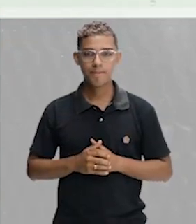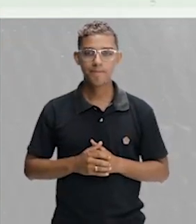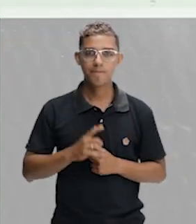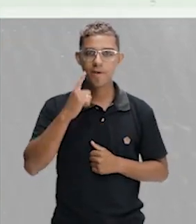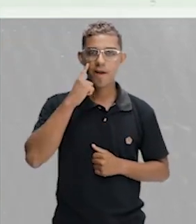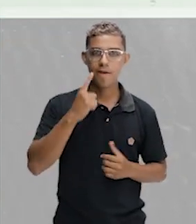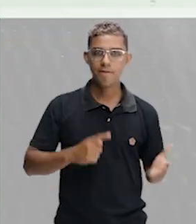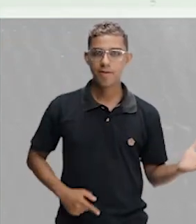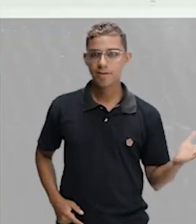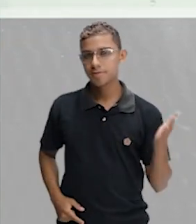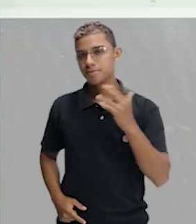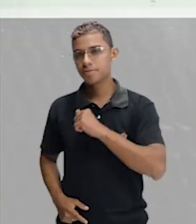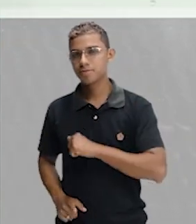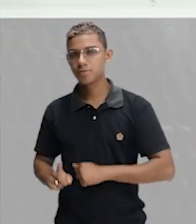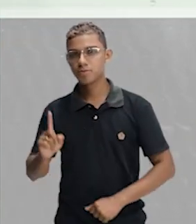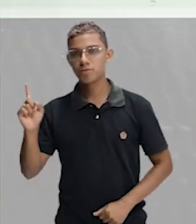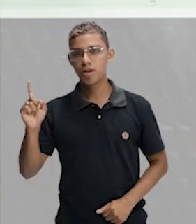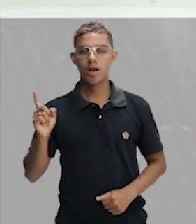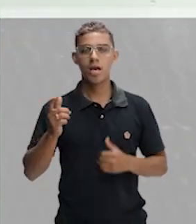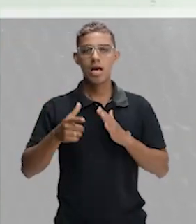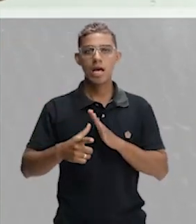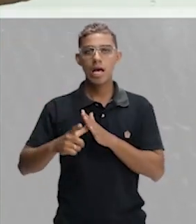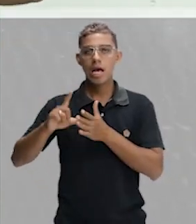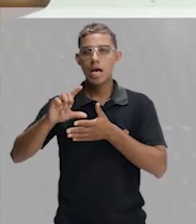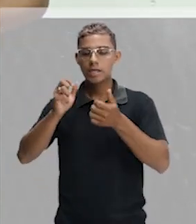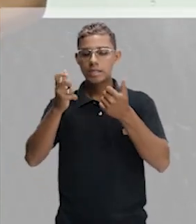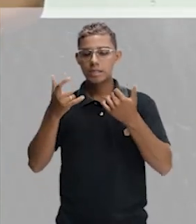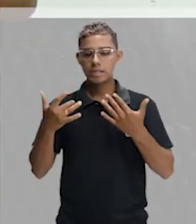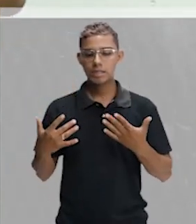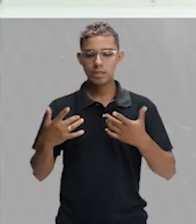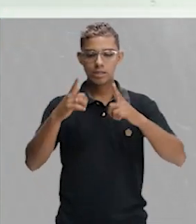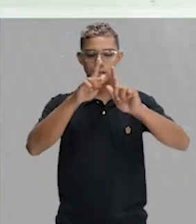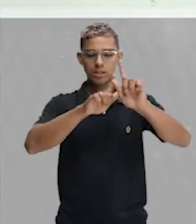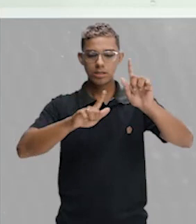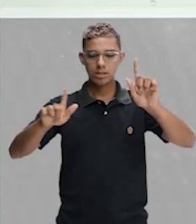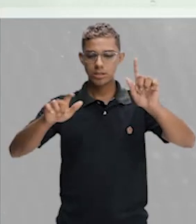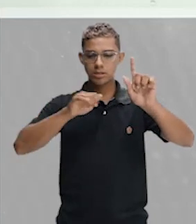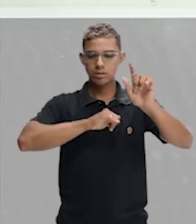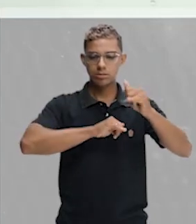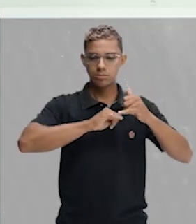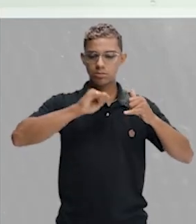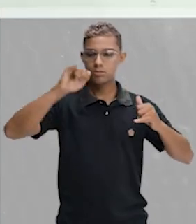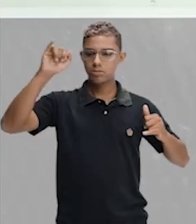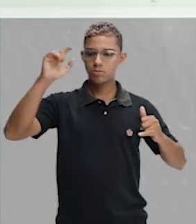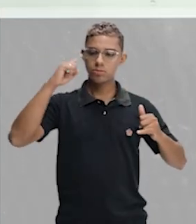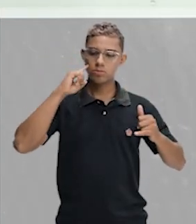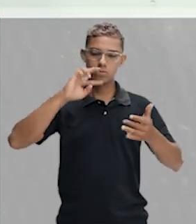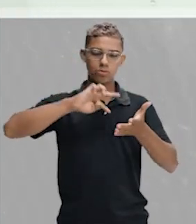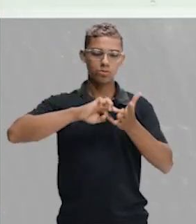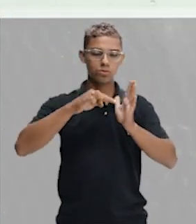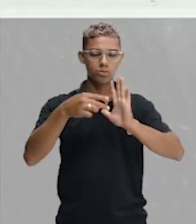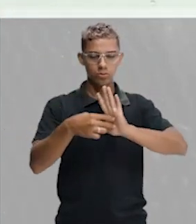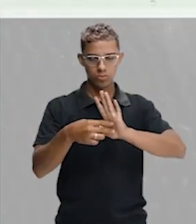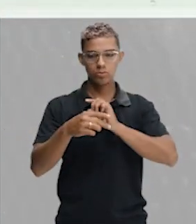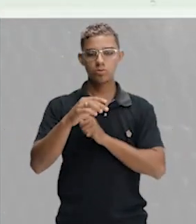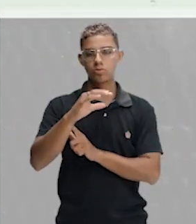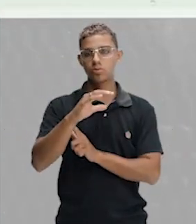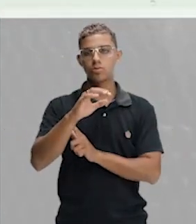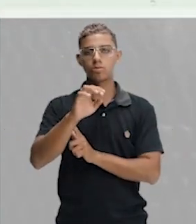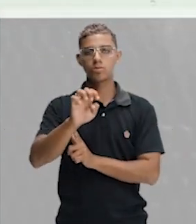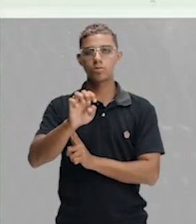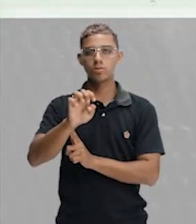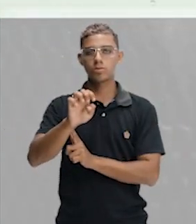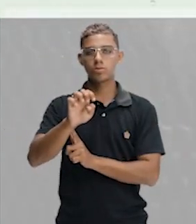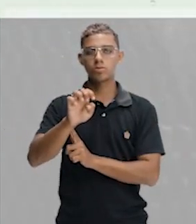falar da equação reduzida da reta a gente vai trabalhar um conceito que aparece o conceito de coeficiente angular